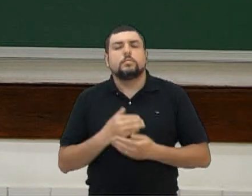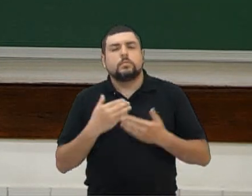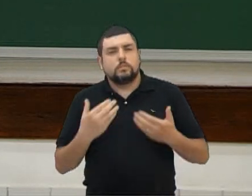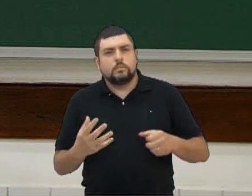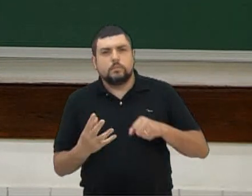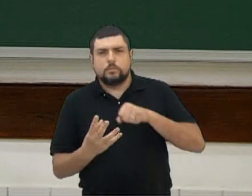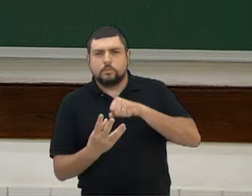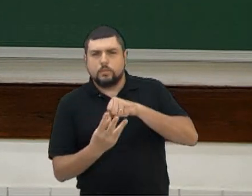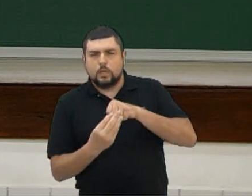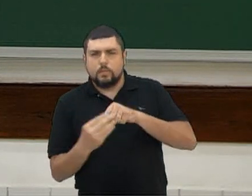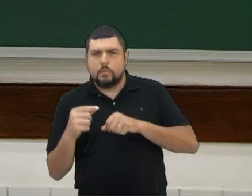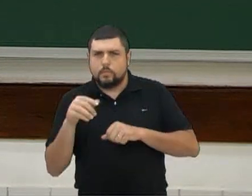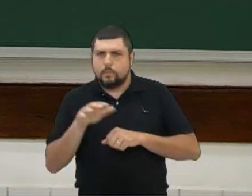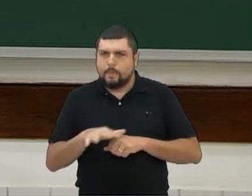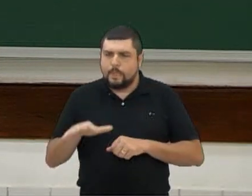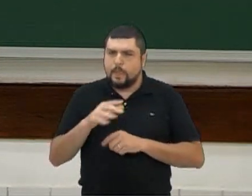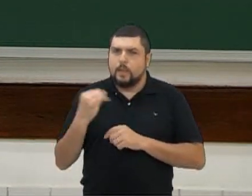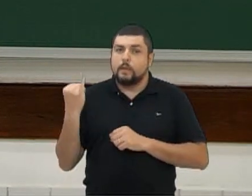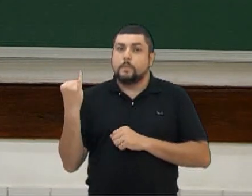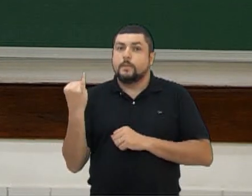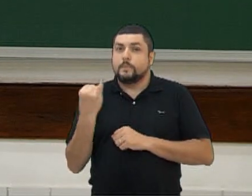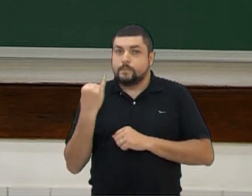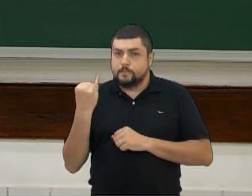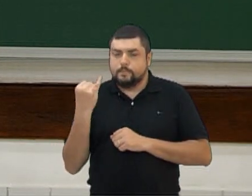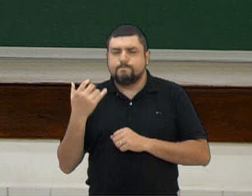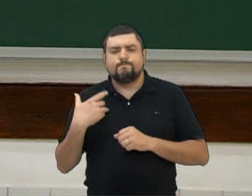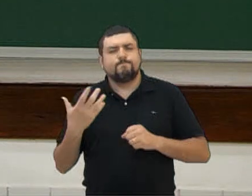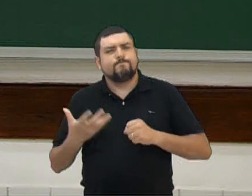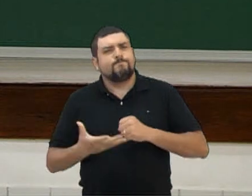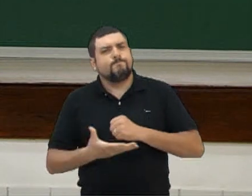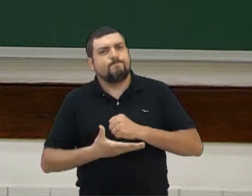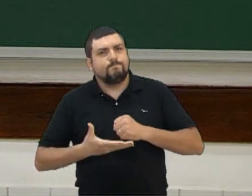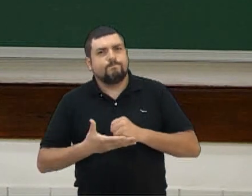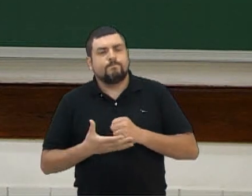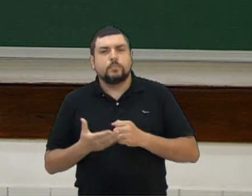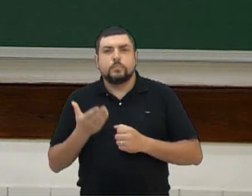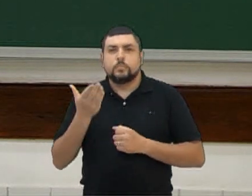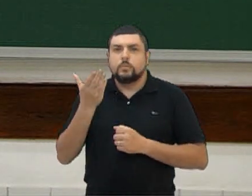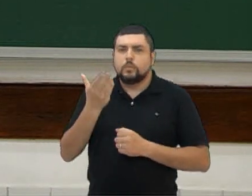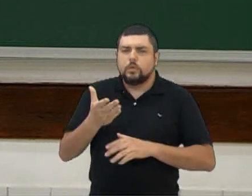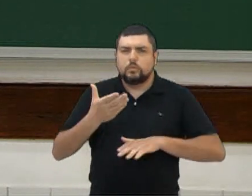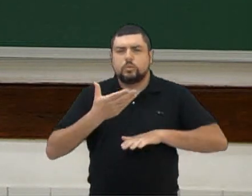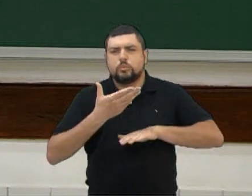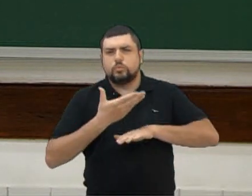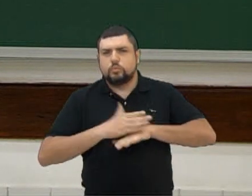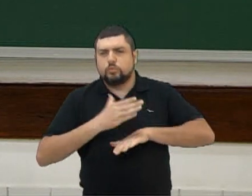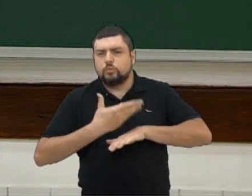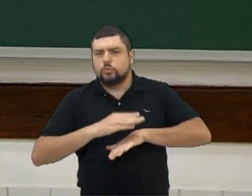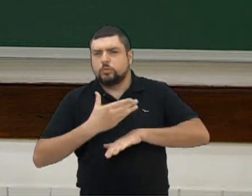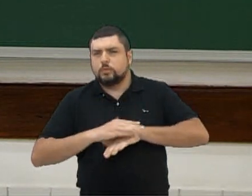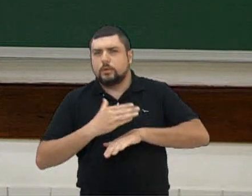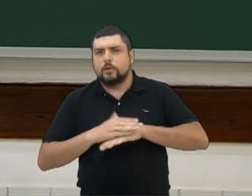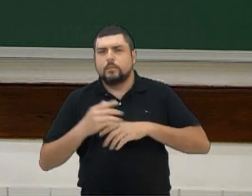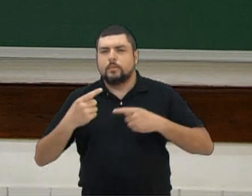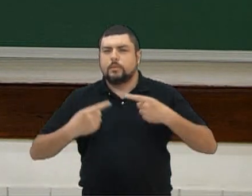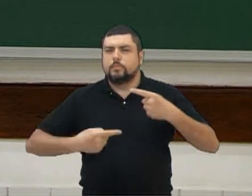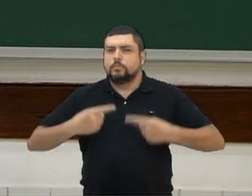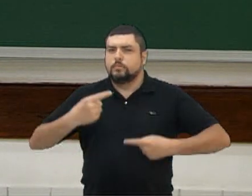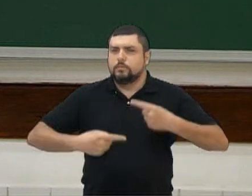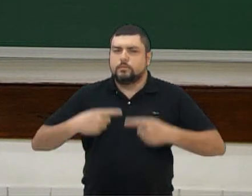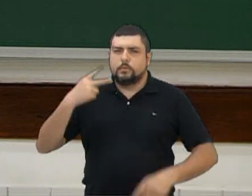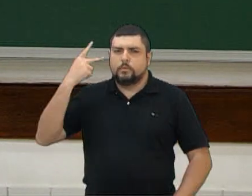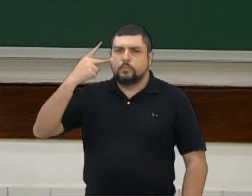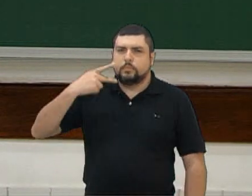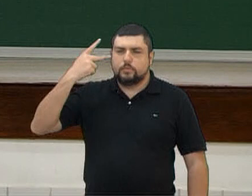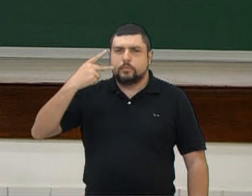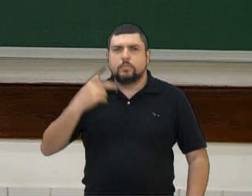são bastante importantes e são fundamentais para o aprimoramento da prática política. É só quando a gente conhece com